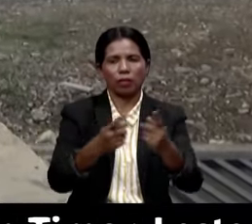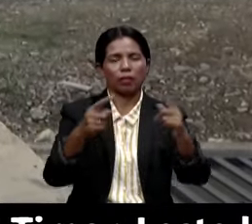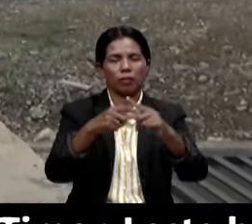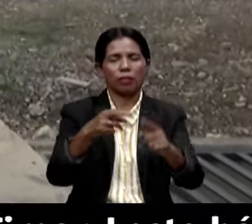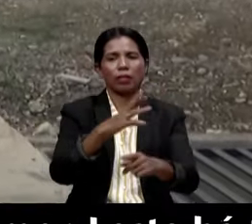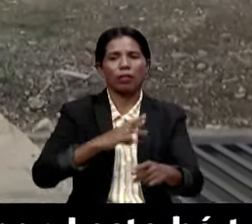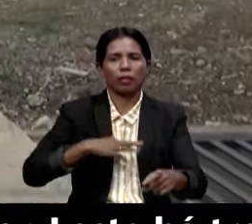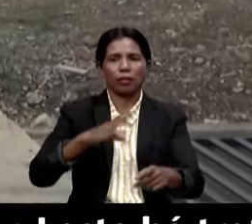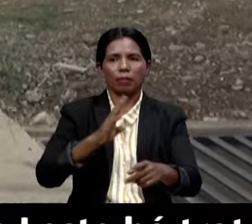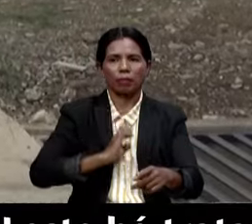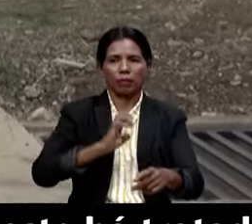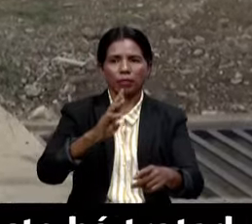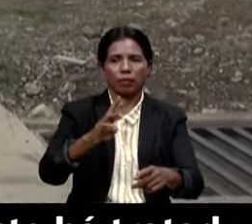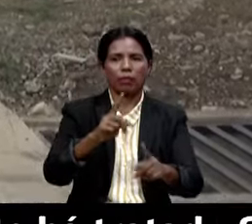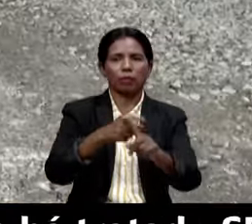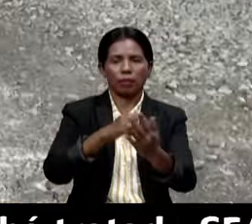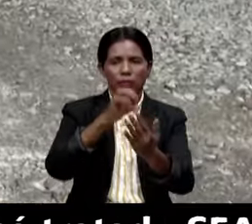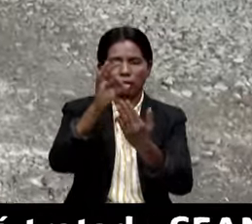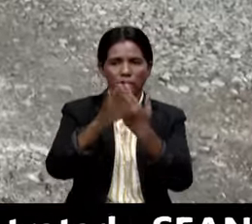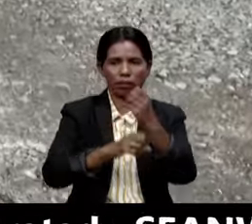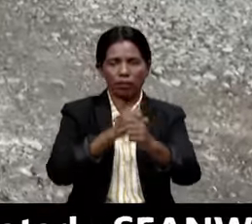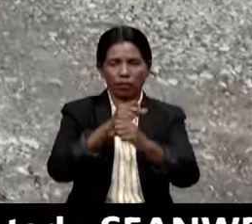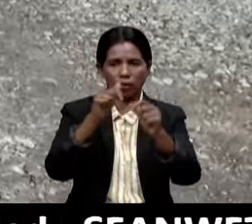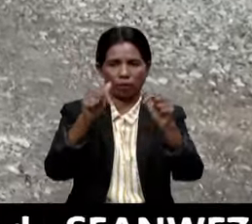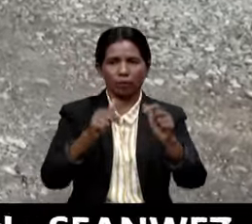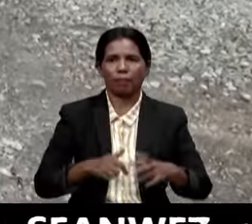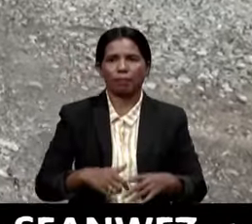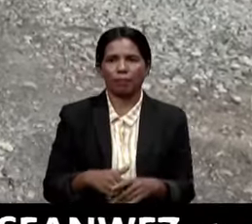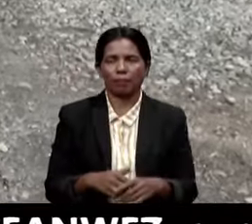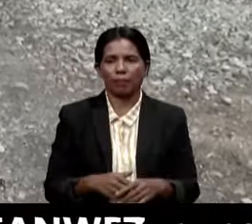ba cemitério bekusi ne hahu ia fulan fevereiro tina ne. Abraão Amaral, GMN.